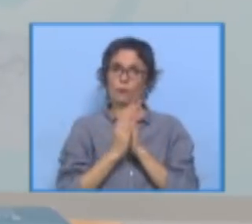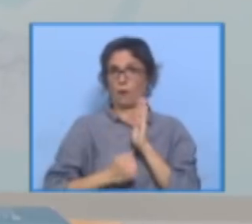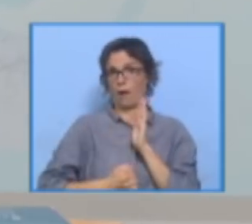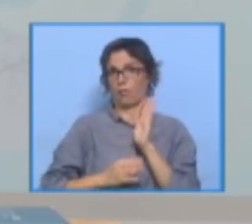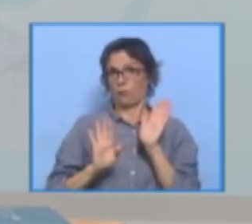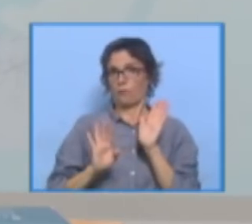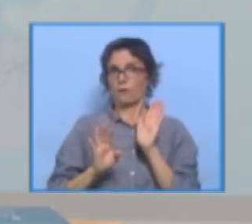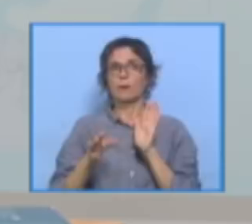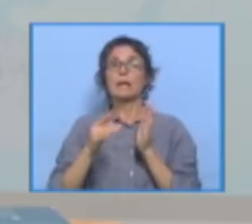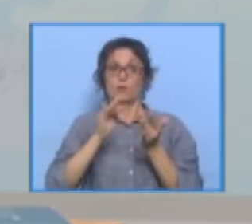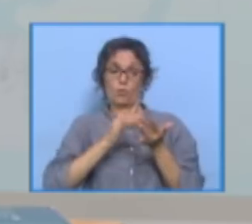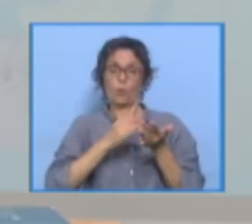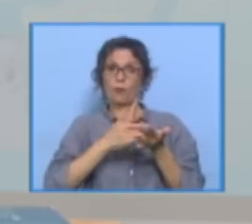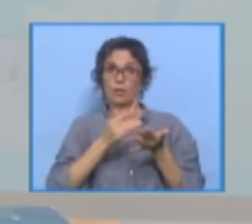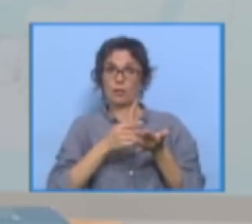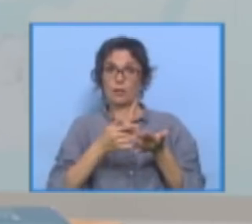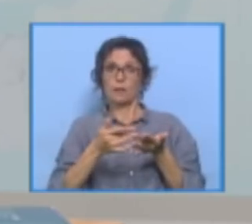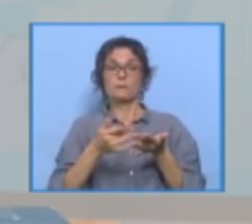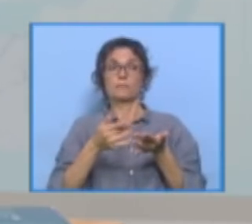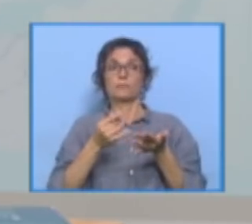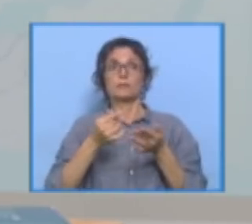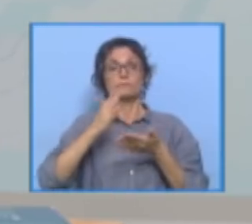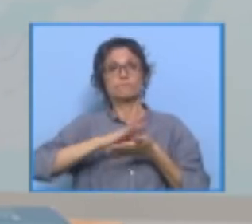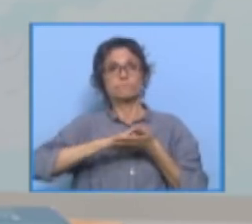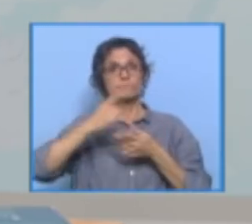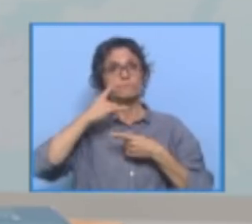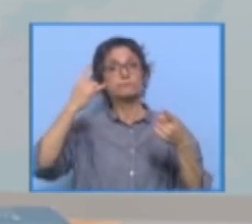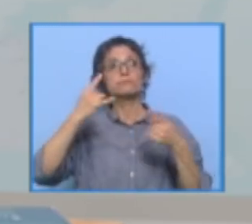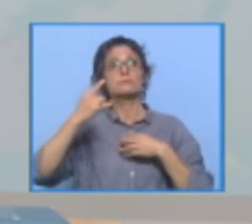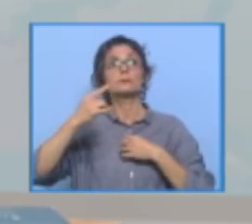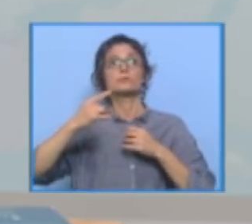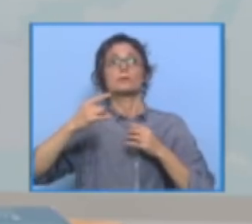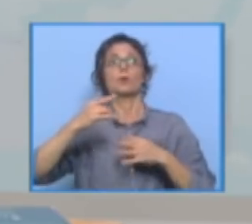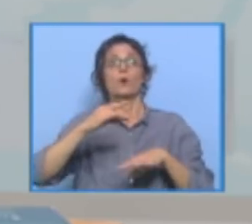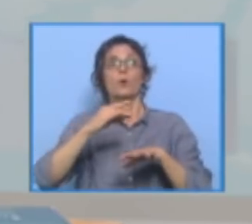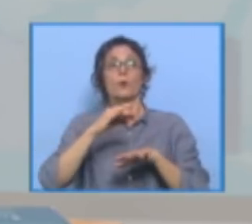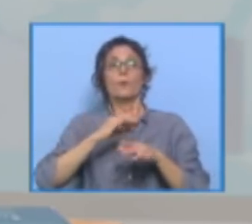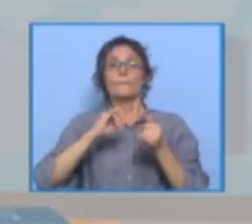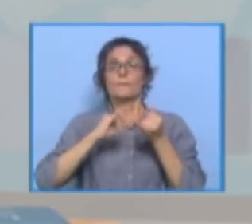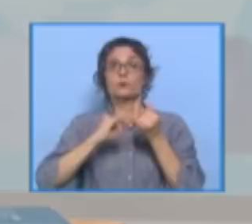que é editado, é promovido pelo Presidente da Associação dos Médicos Católicos, por mim, que sou assistente dos Médicos Católicos.